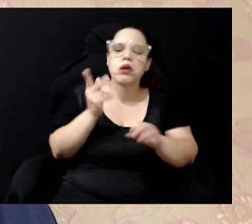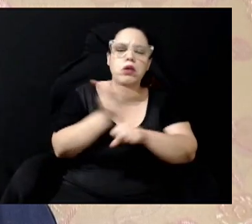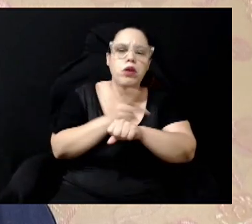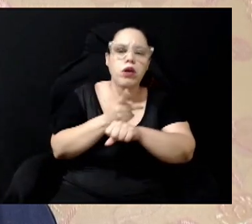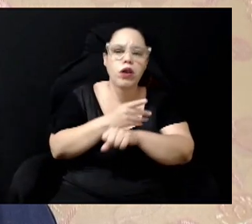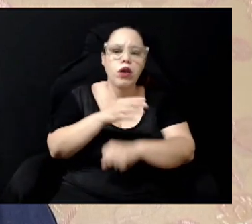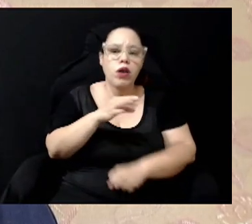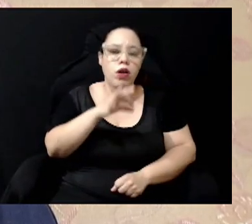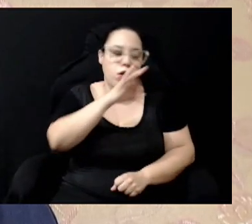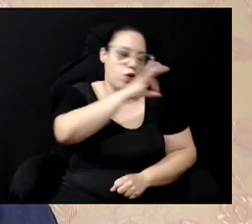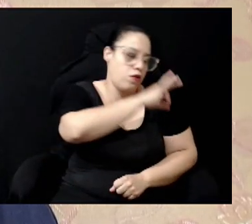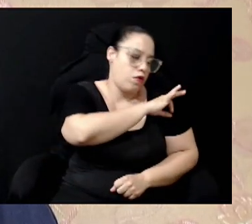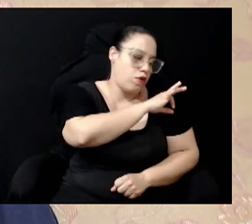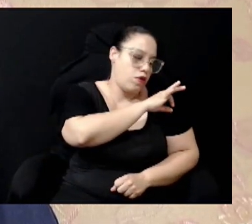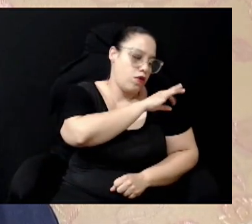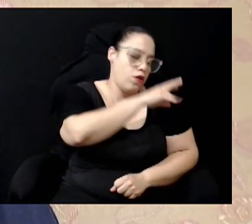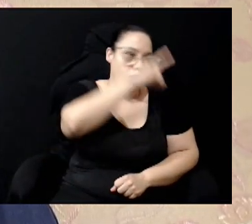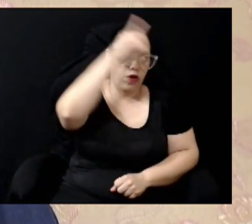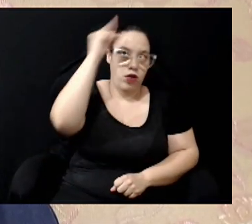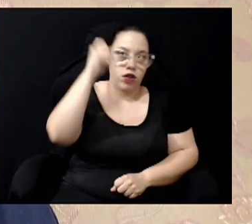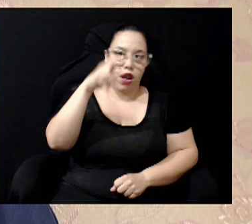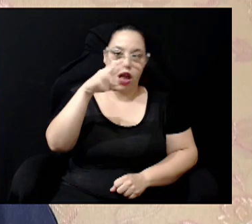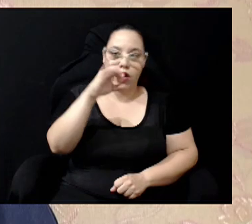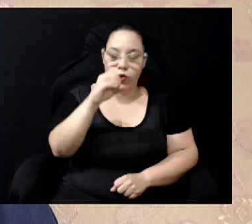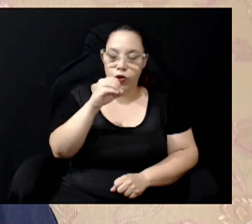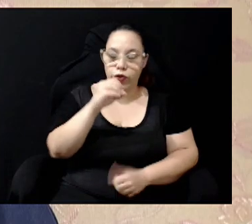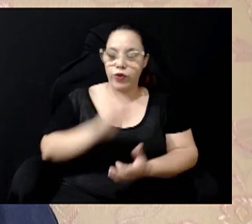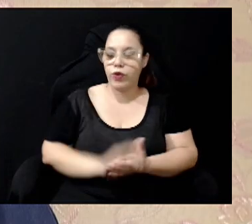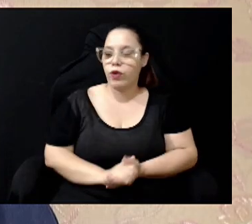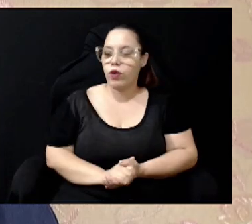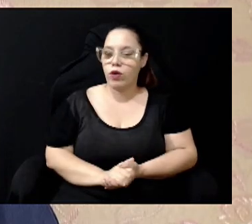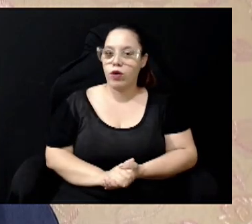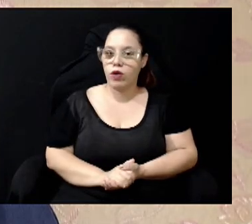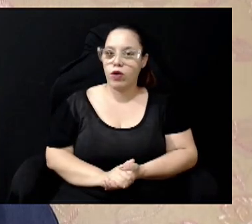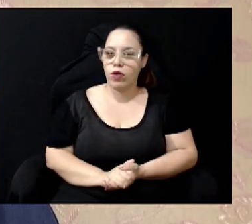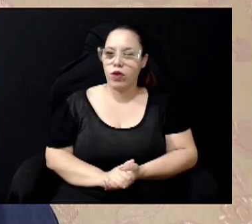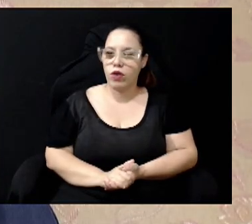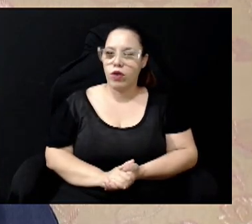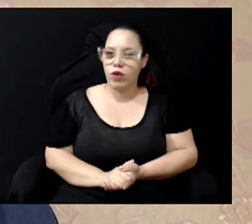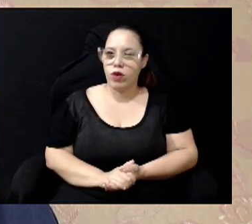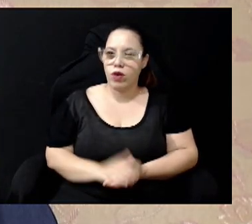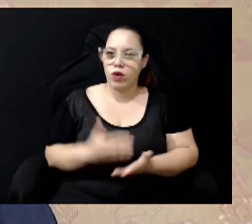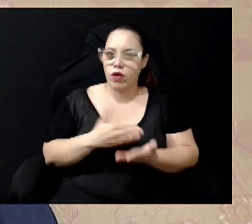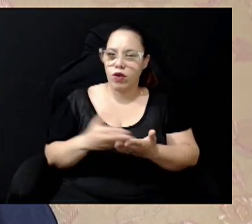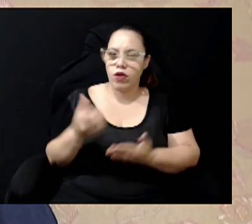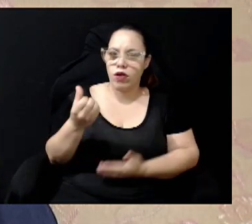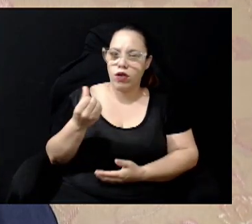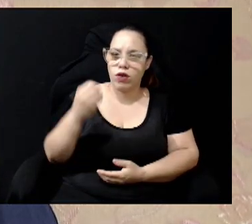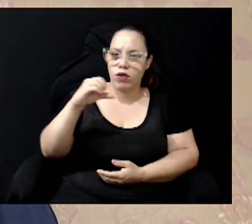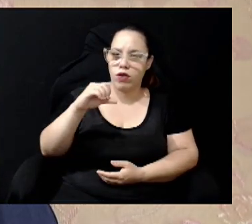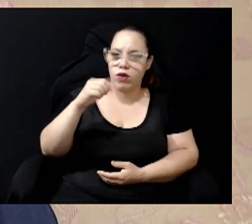Pérez Gonçalves. Isso foi no início de 1974.